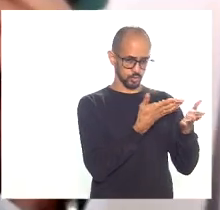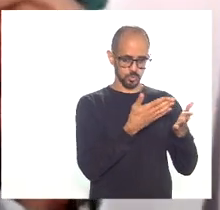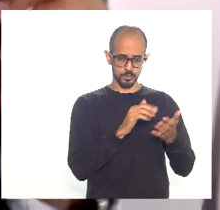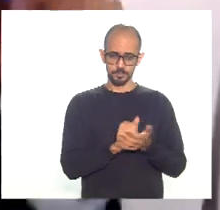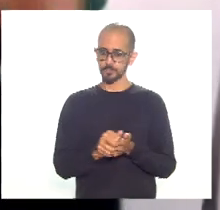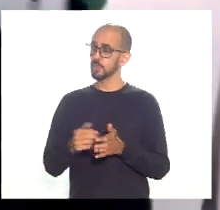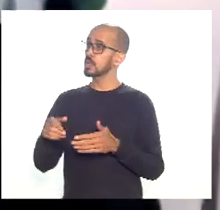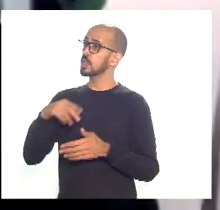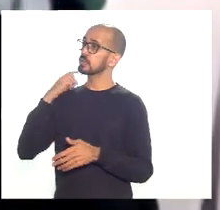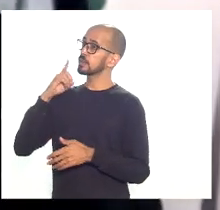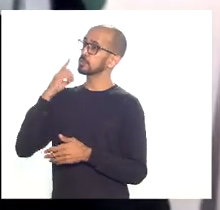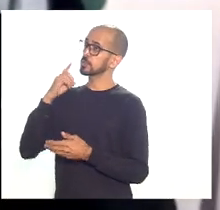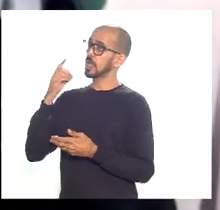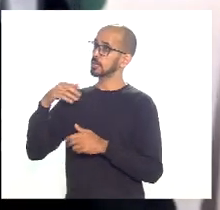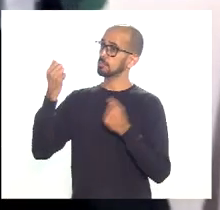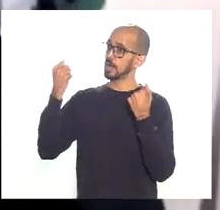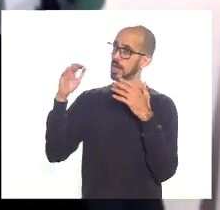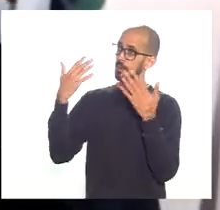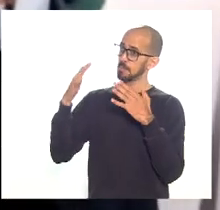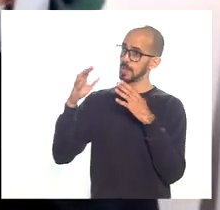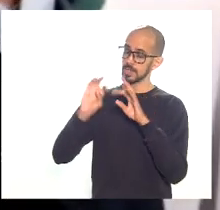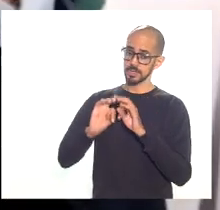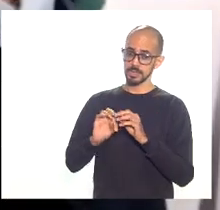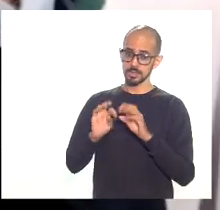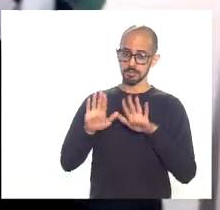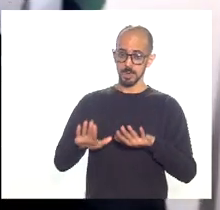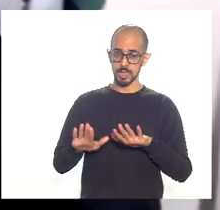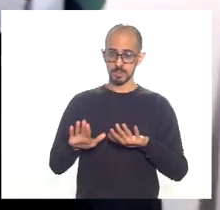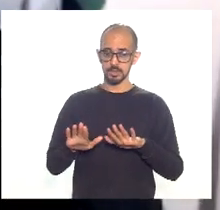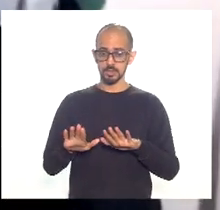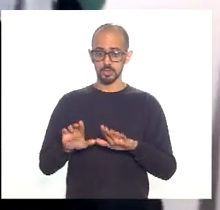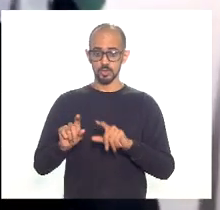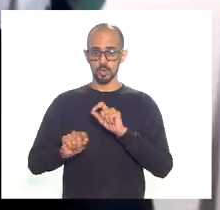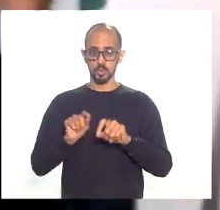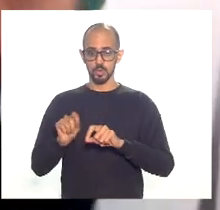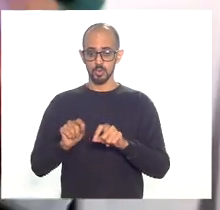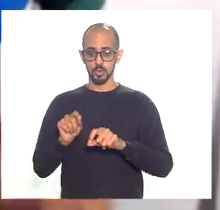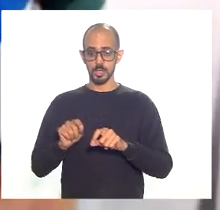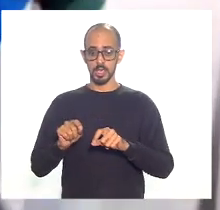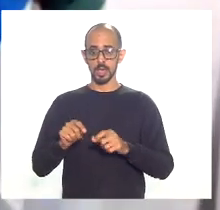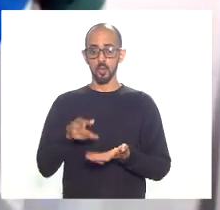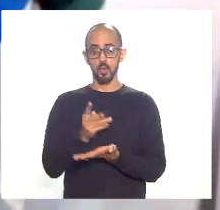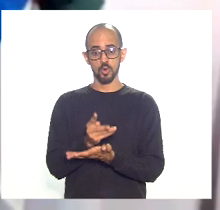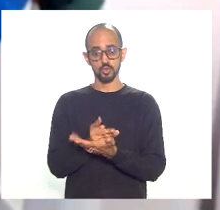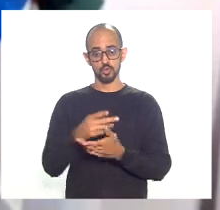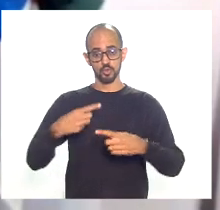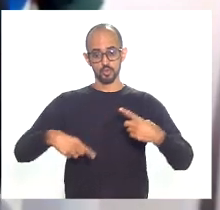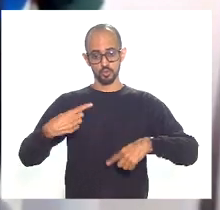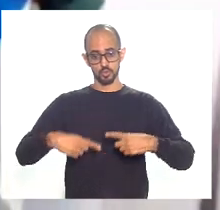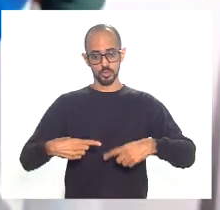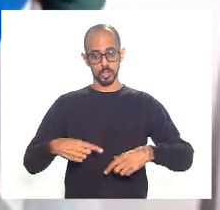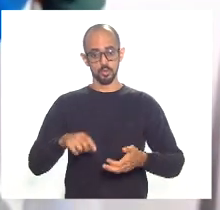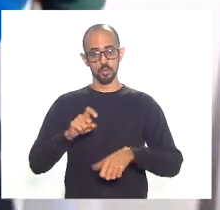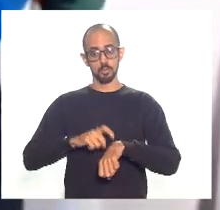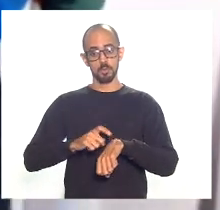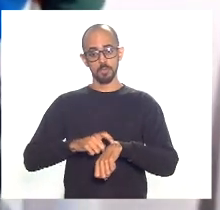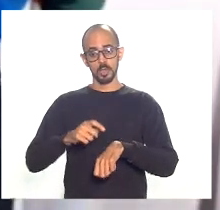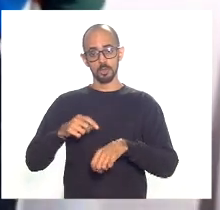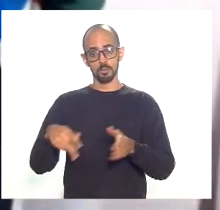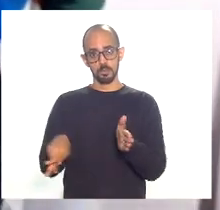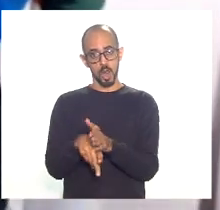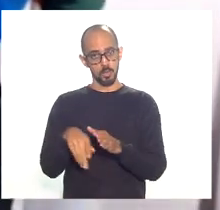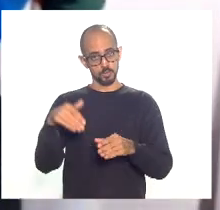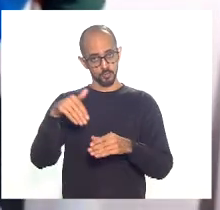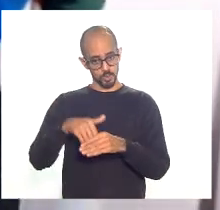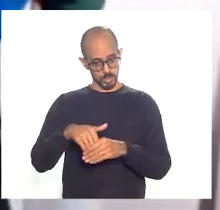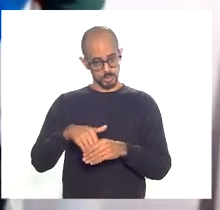Deputada Tiaju, parabéns pelas colocações, mas o colhimento da coautoria ainda está em discussão no momento próprio da votação. Mas já